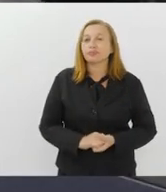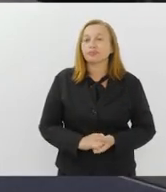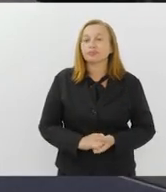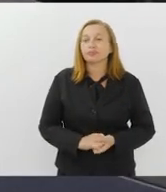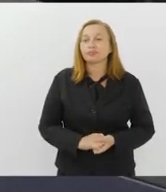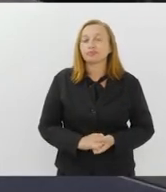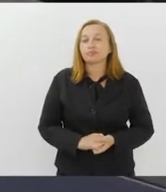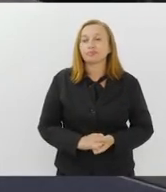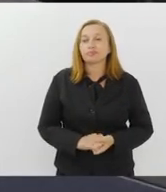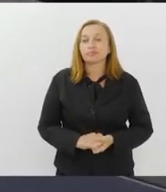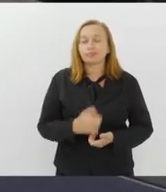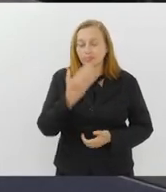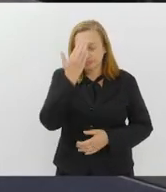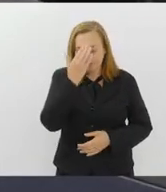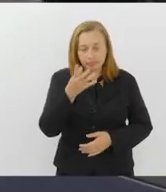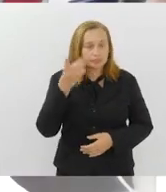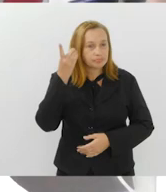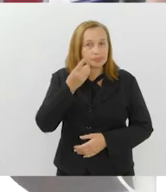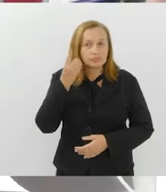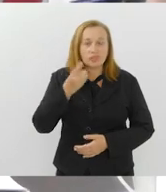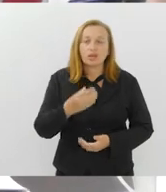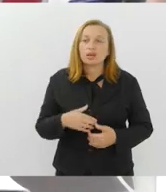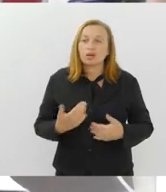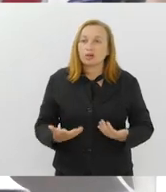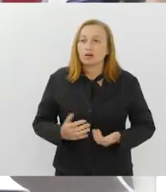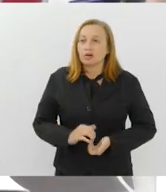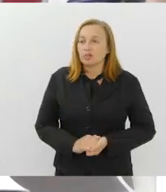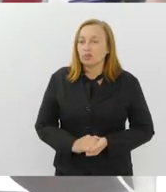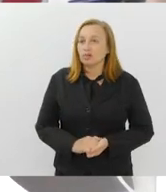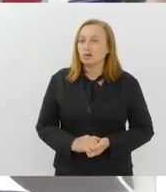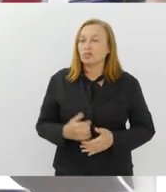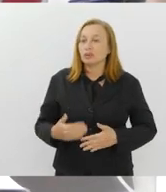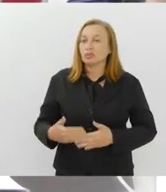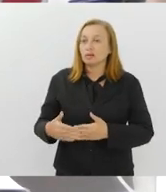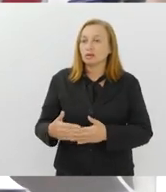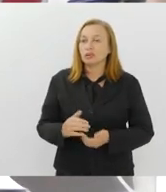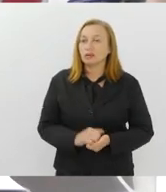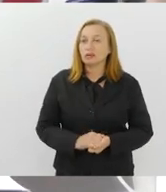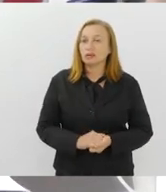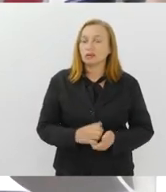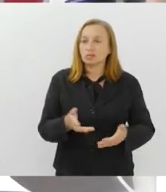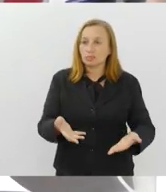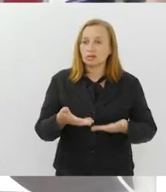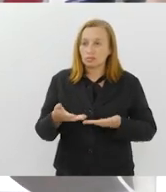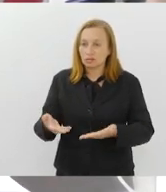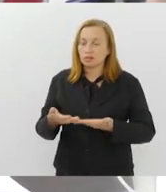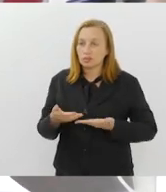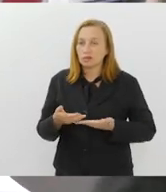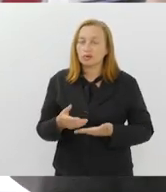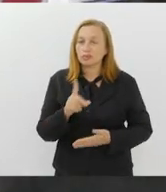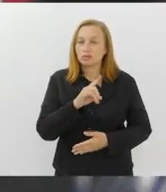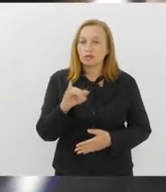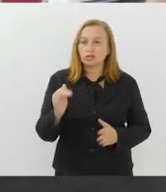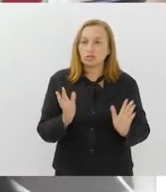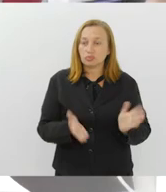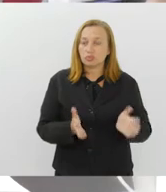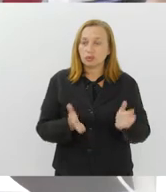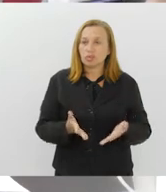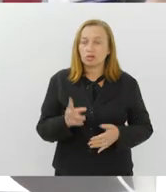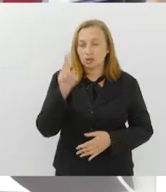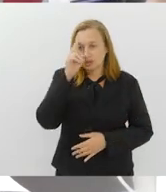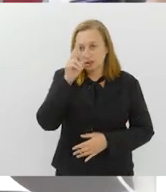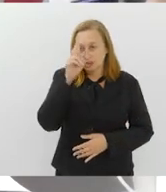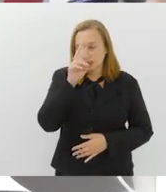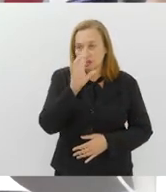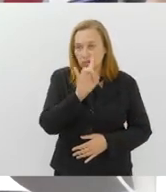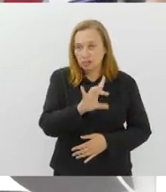Obrigado, deputado. Bom, na sequência, nós vamos prosseguir com a oitiva dos convocados para a data de hoje. Lembrando que cada